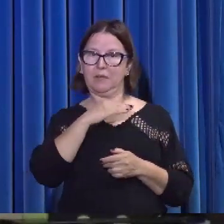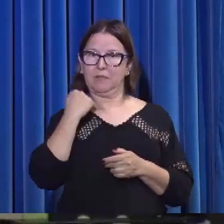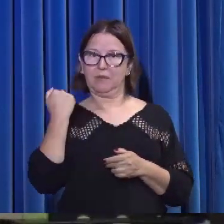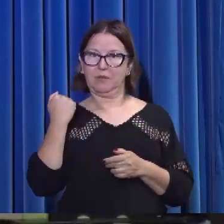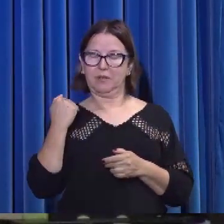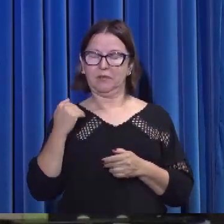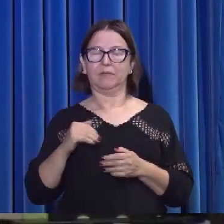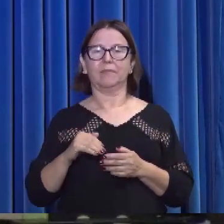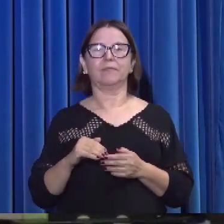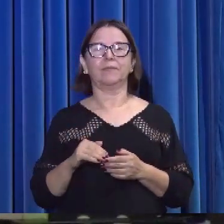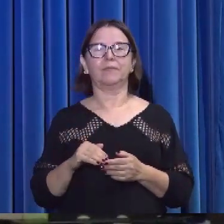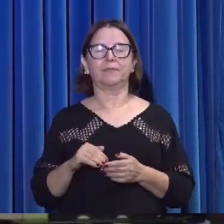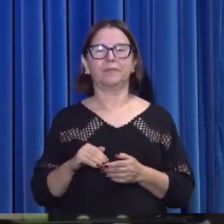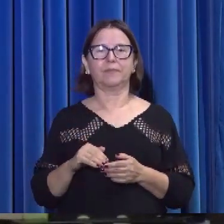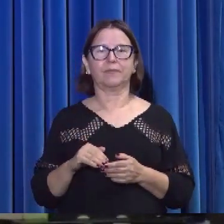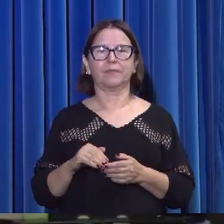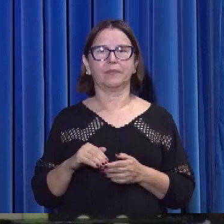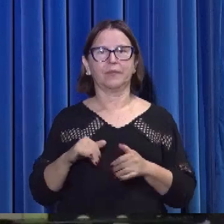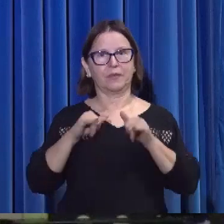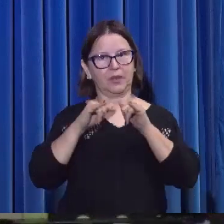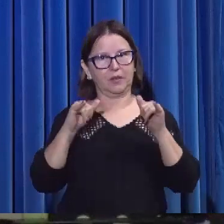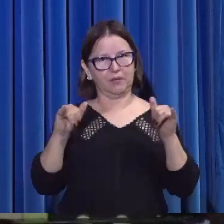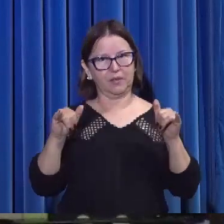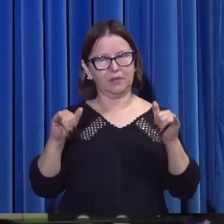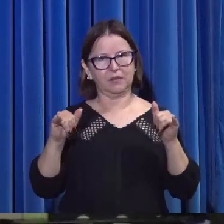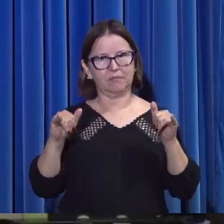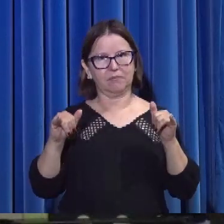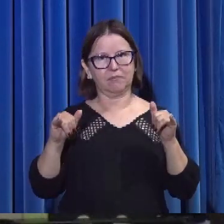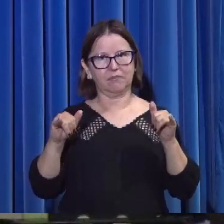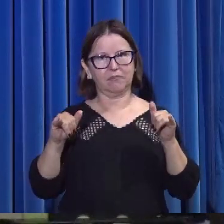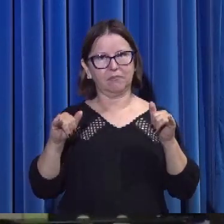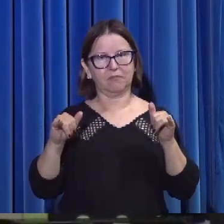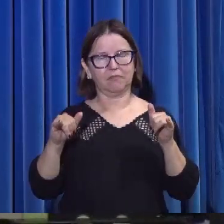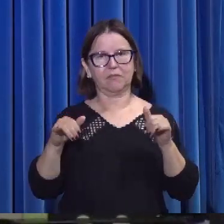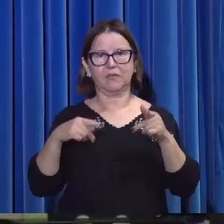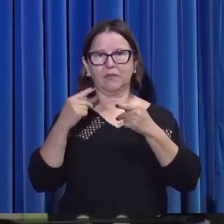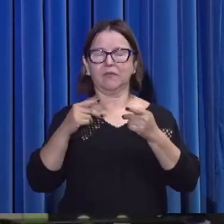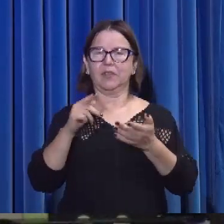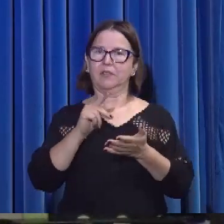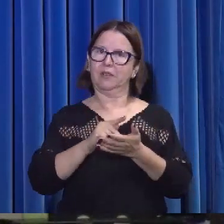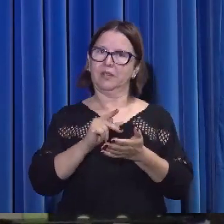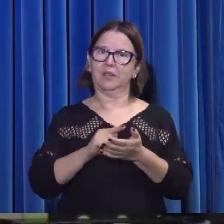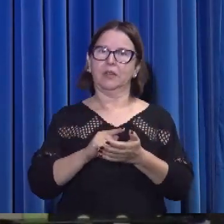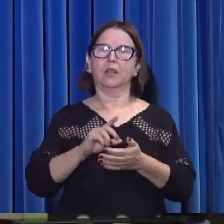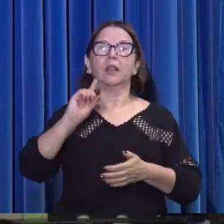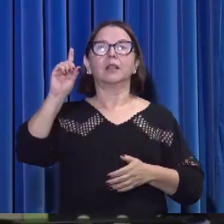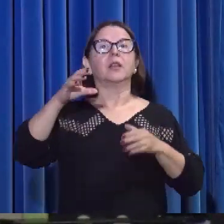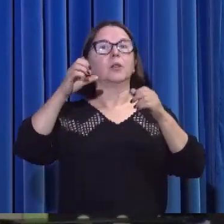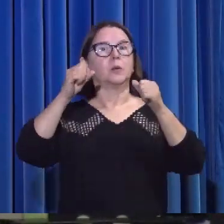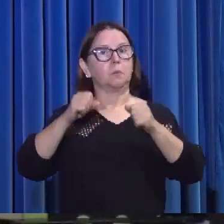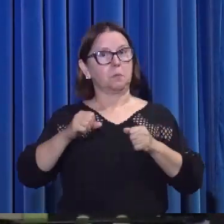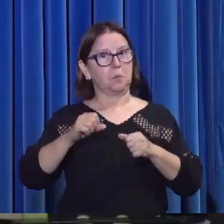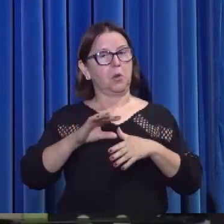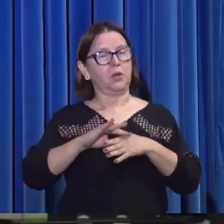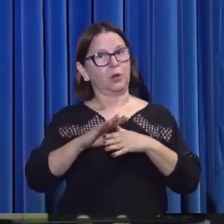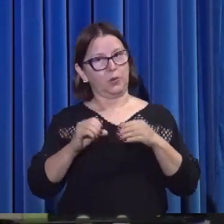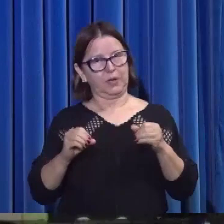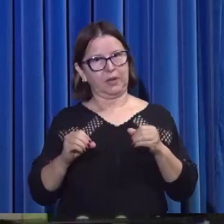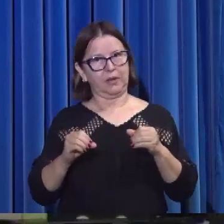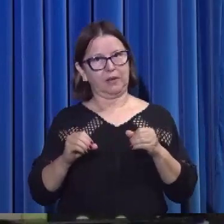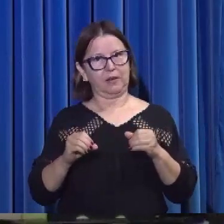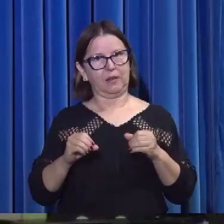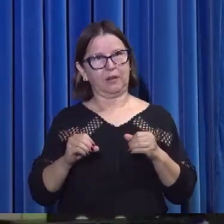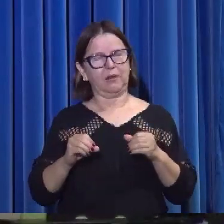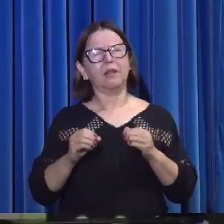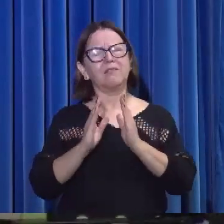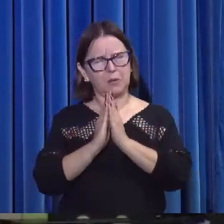à beira da morte, fala para ele, abre o jogo com ele. Deus pode te curar, vamos orar, mas não fica enganando a